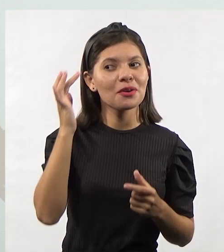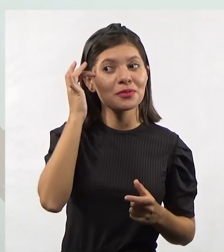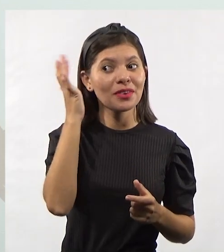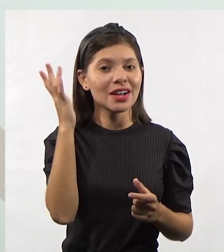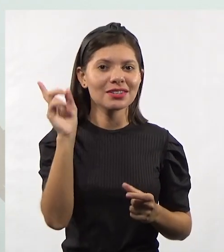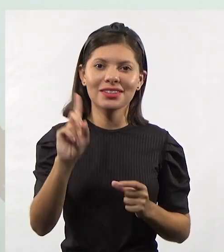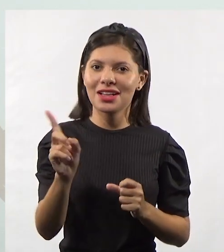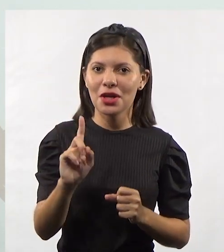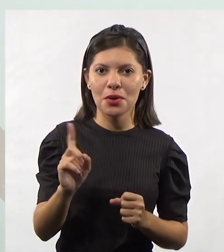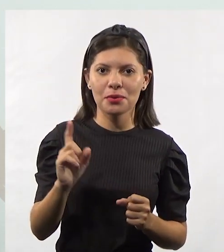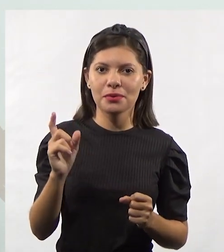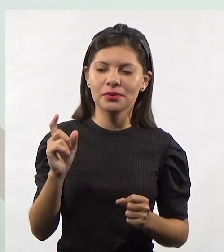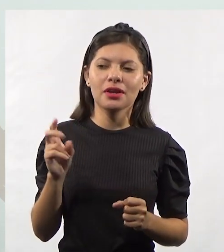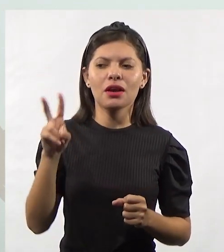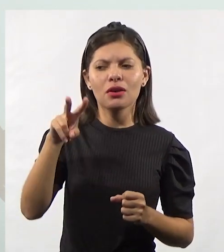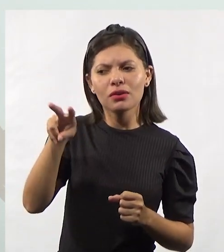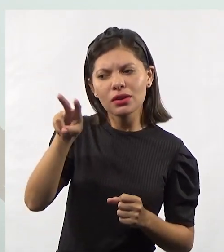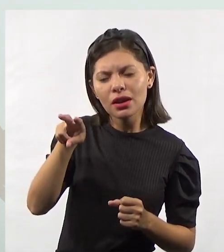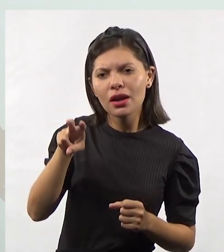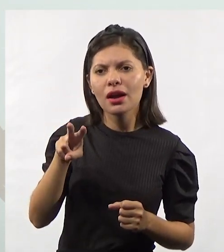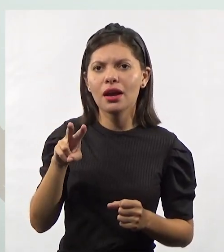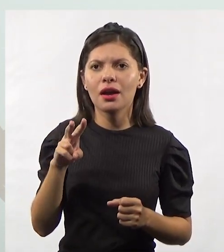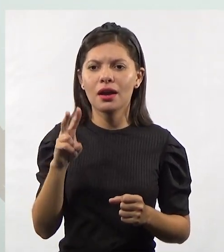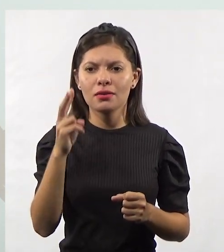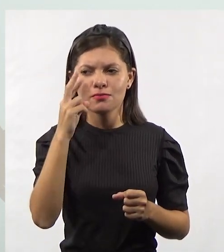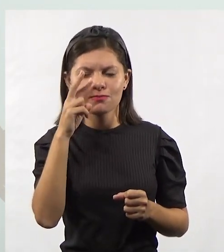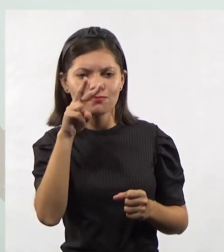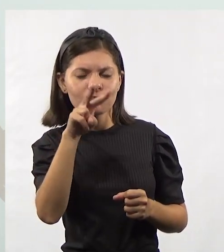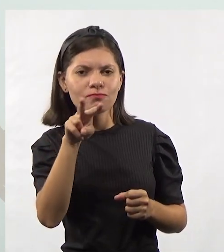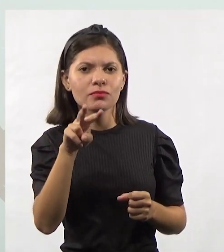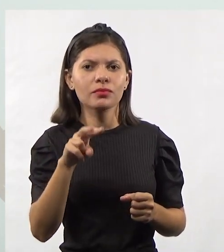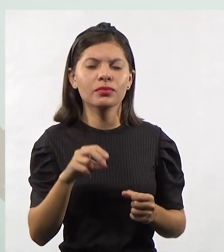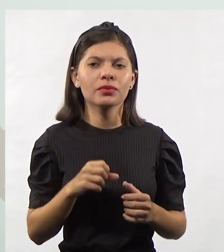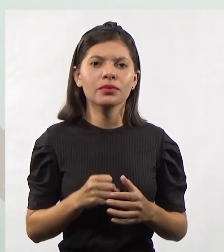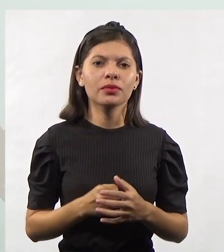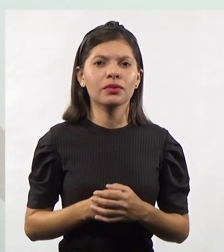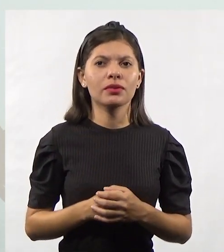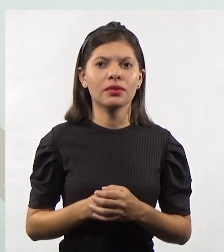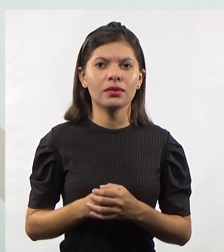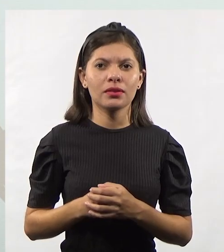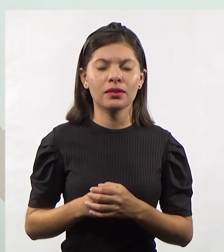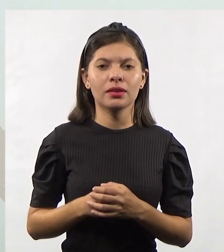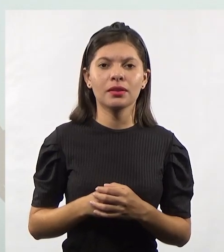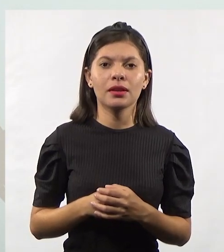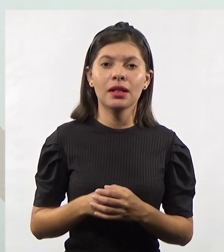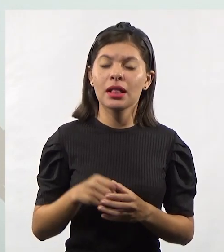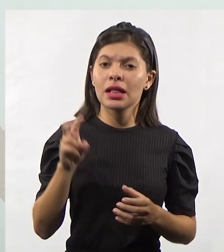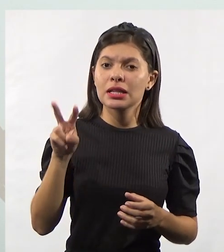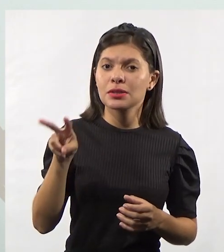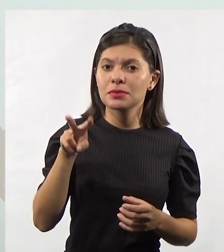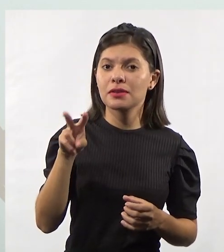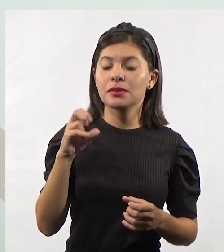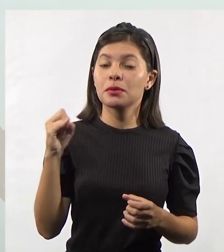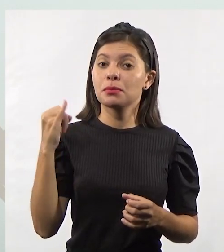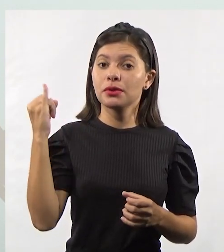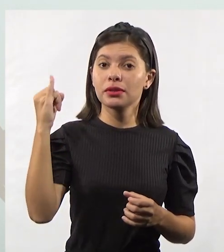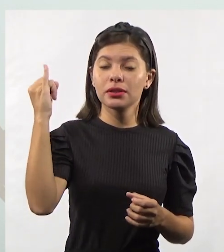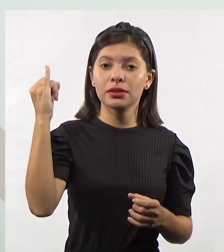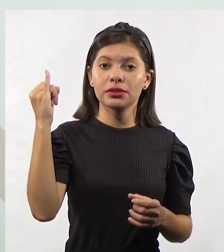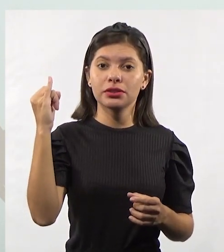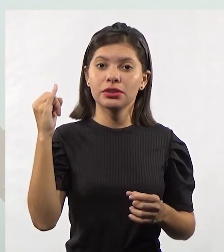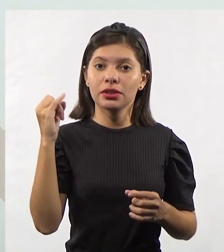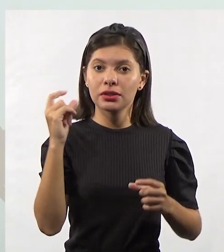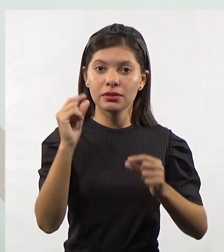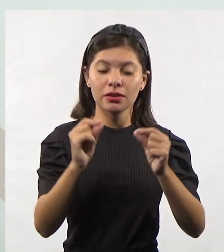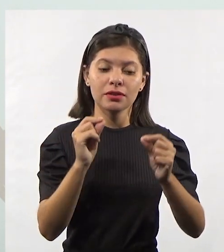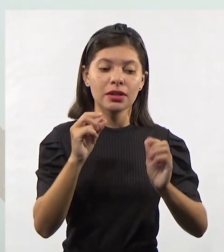fácil né É você olhar e você observar mas essa observação ela é criteriosa então para realizar uma